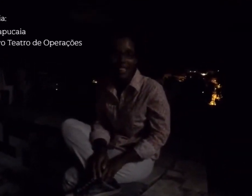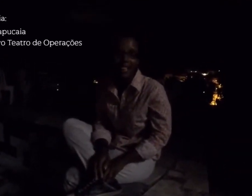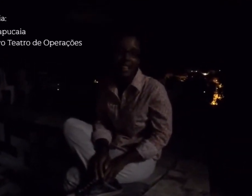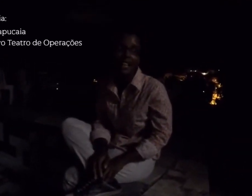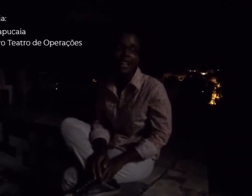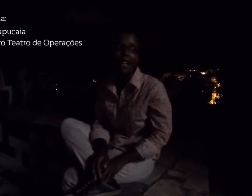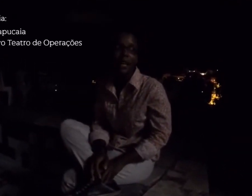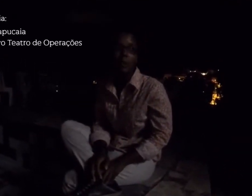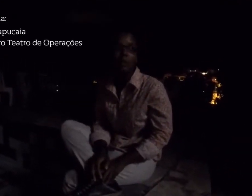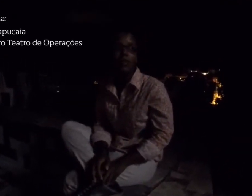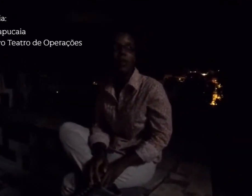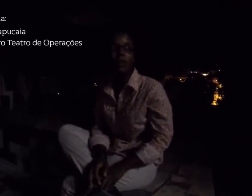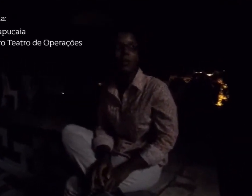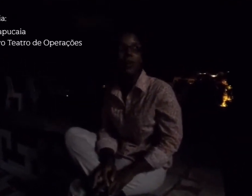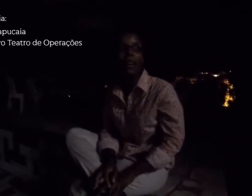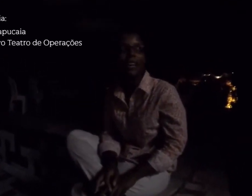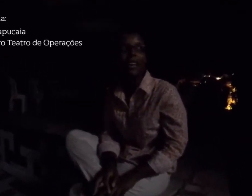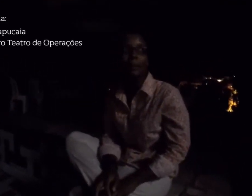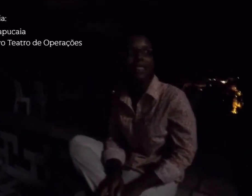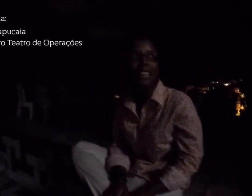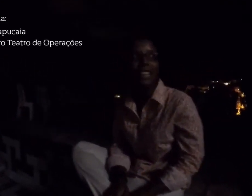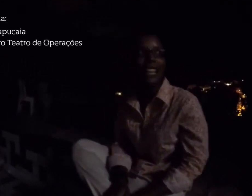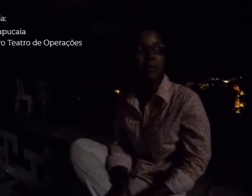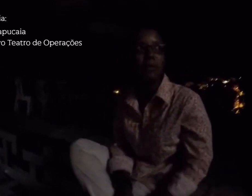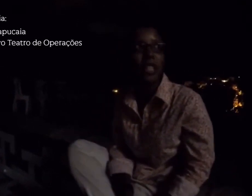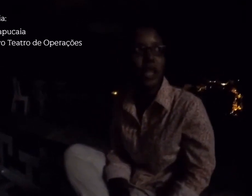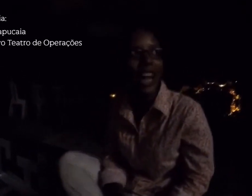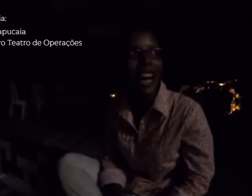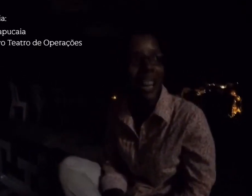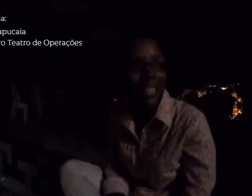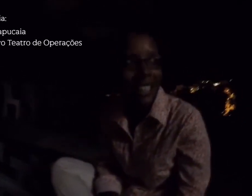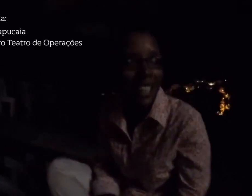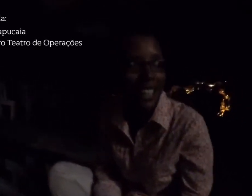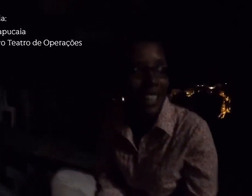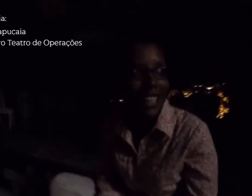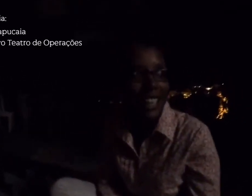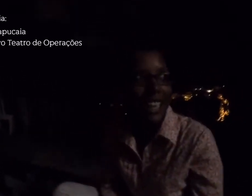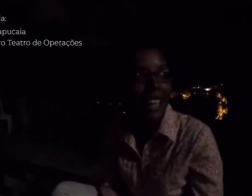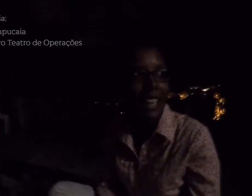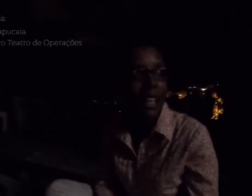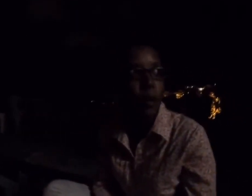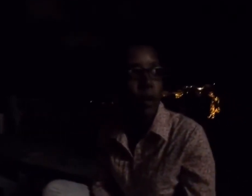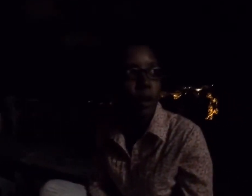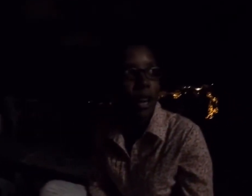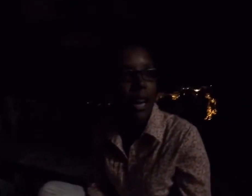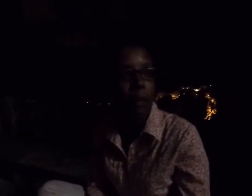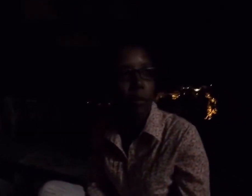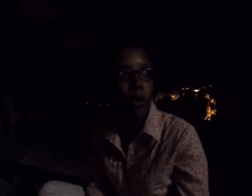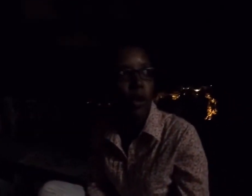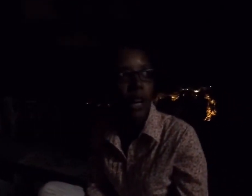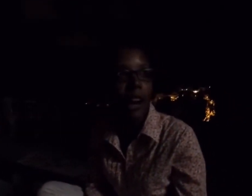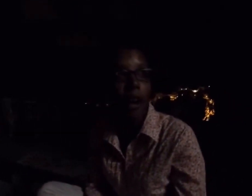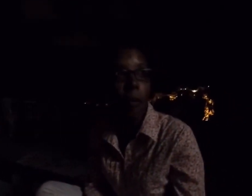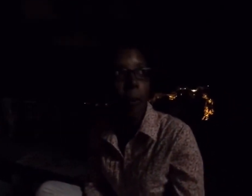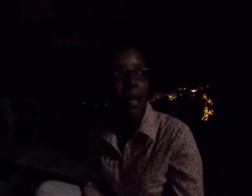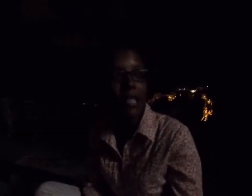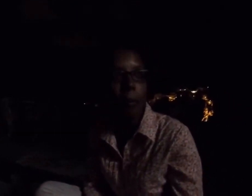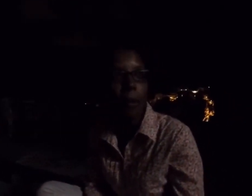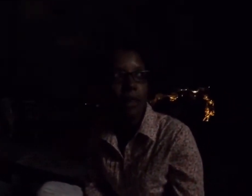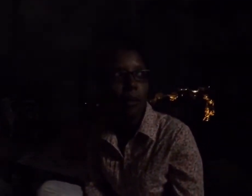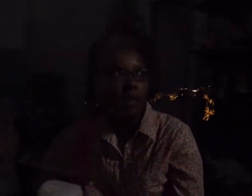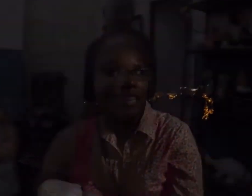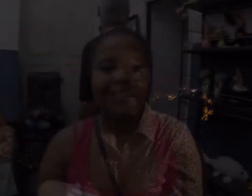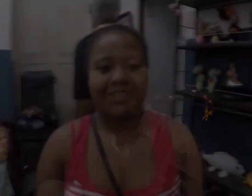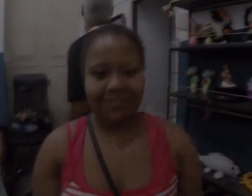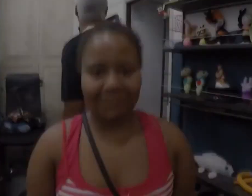aberta aqui, não são com aquela mentalidade fechada. E o lugar é muito calmo, passa